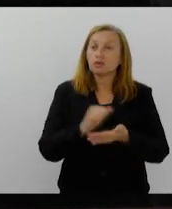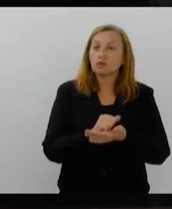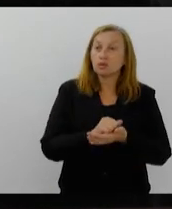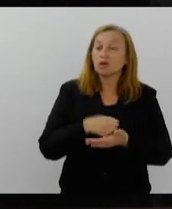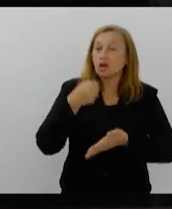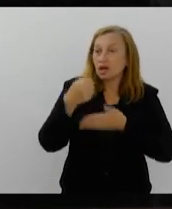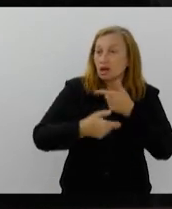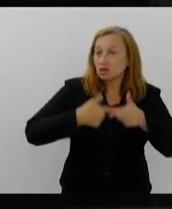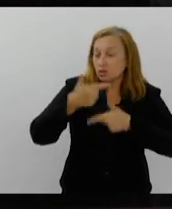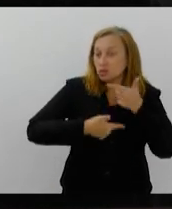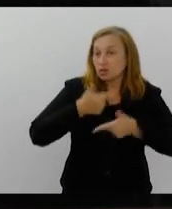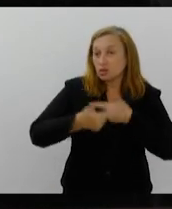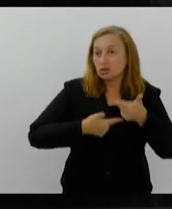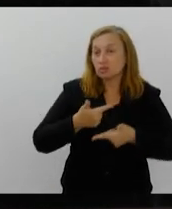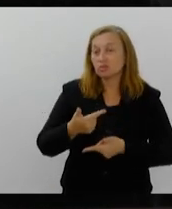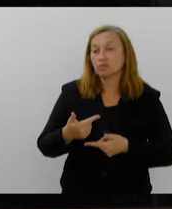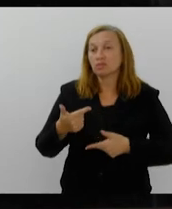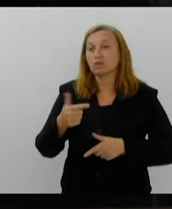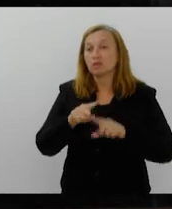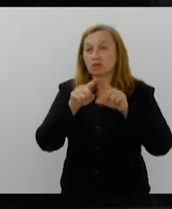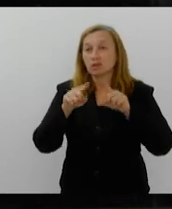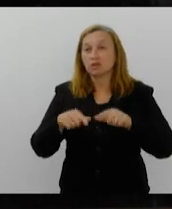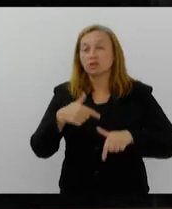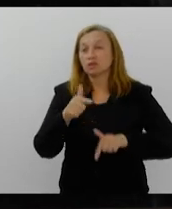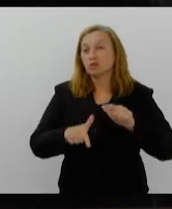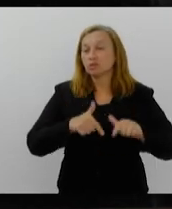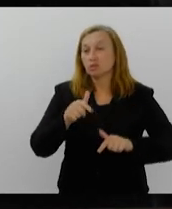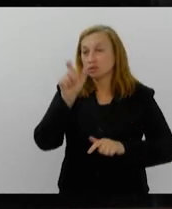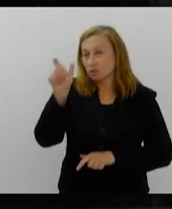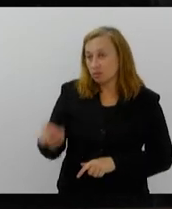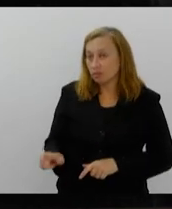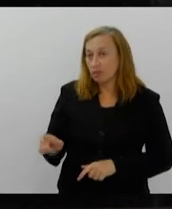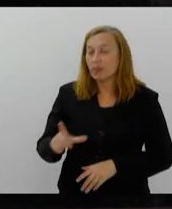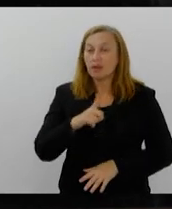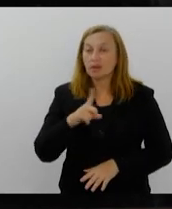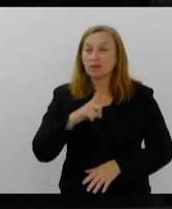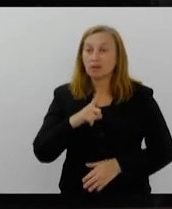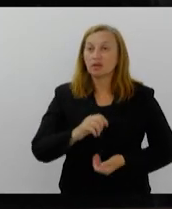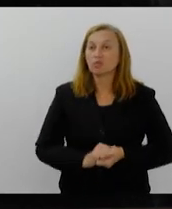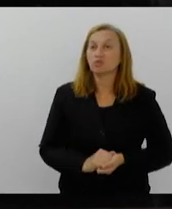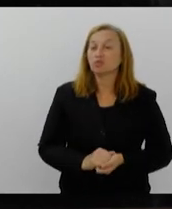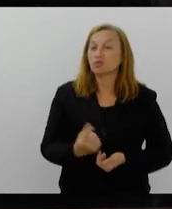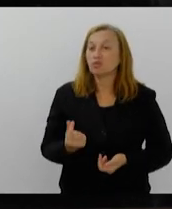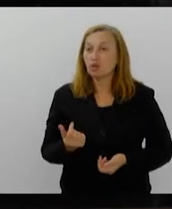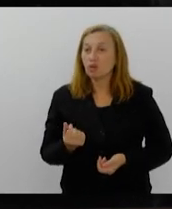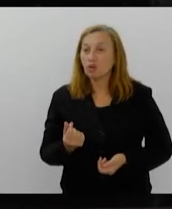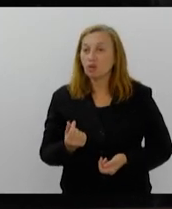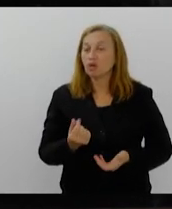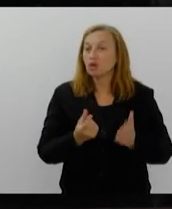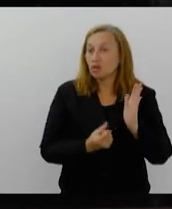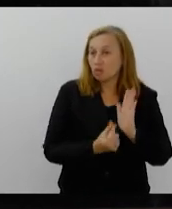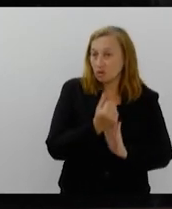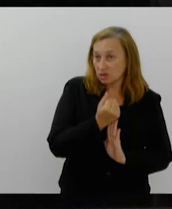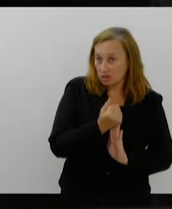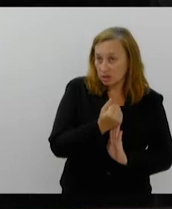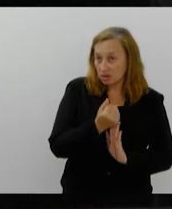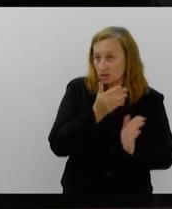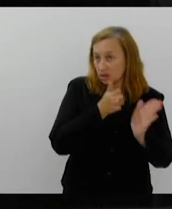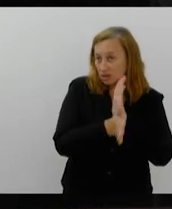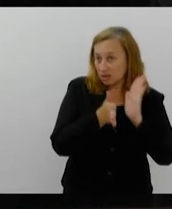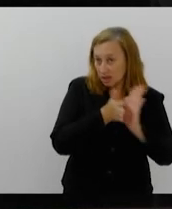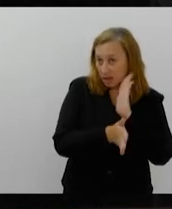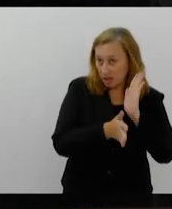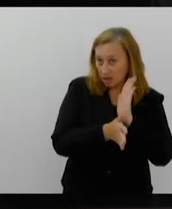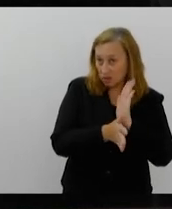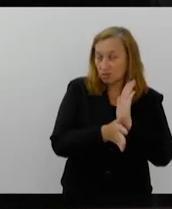os trabalhadores. Simplesmente porque temos uma conta onde o orçamento, em termos do que será gasto,